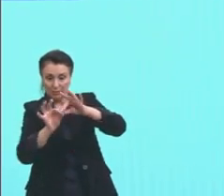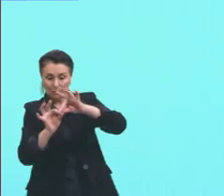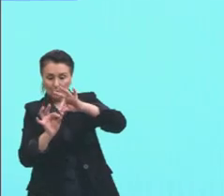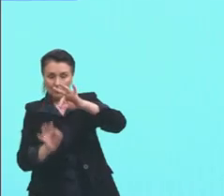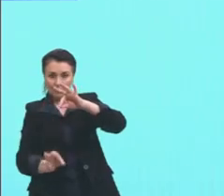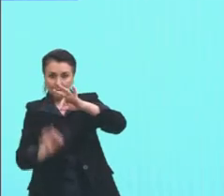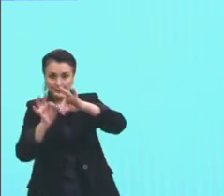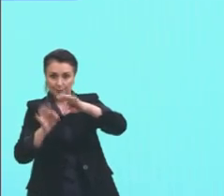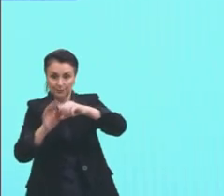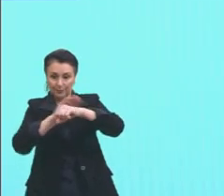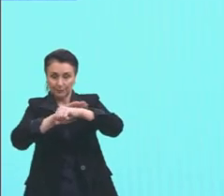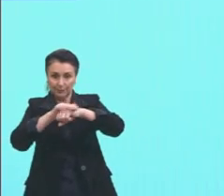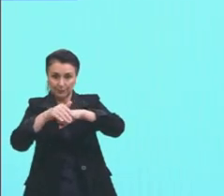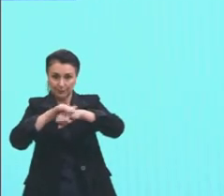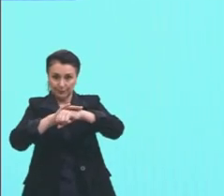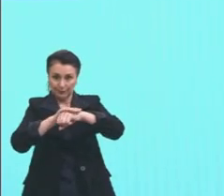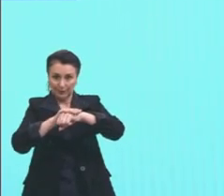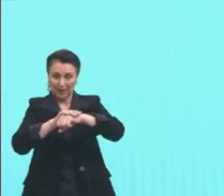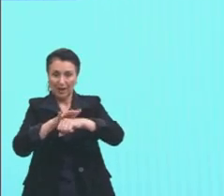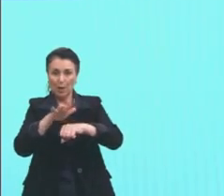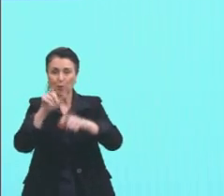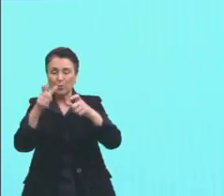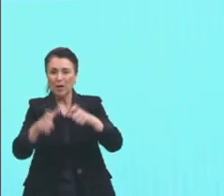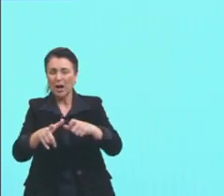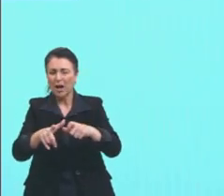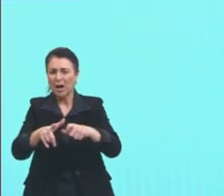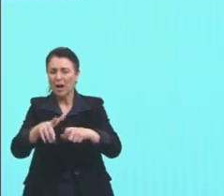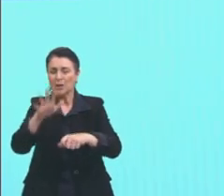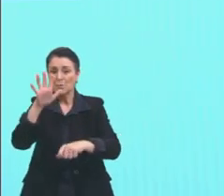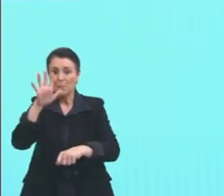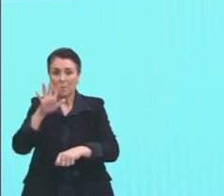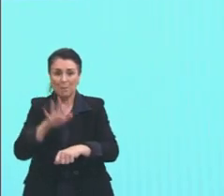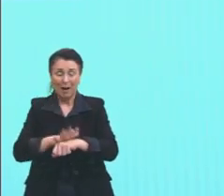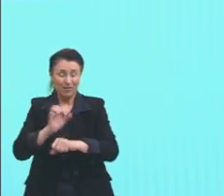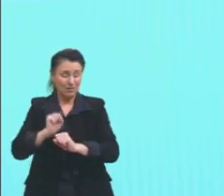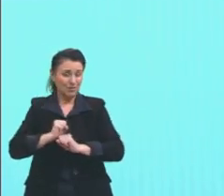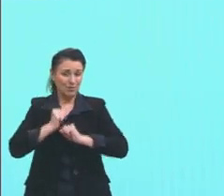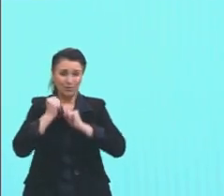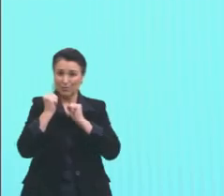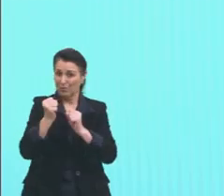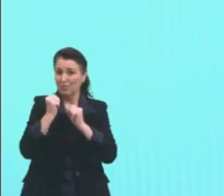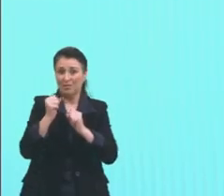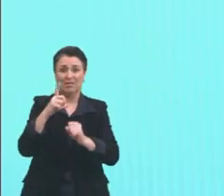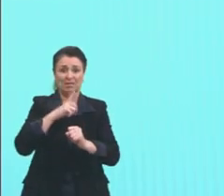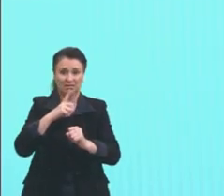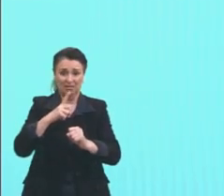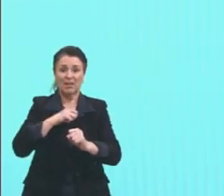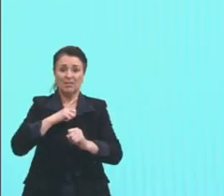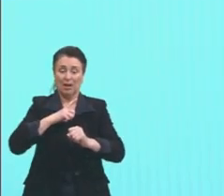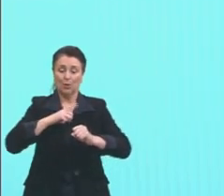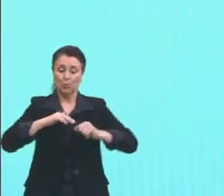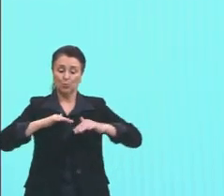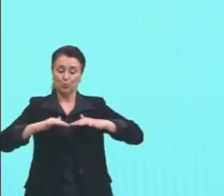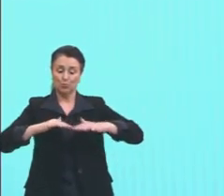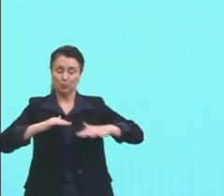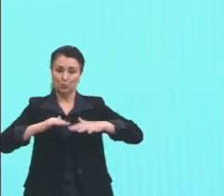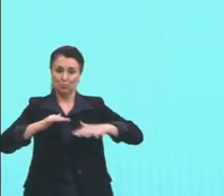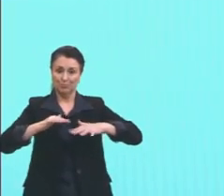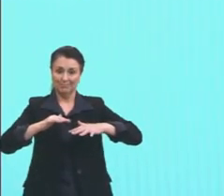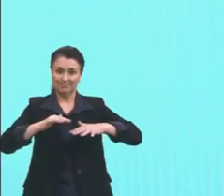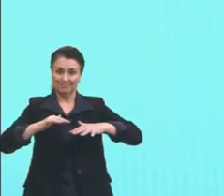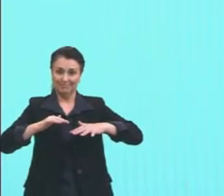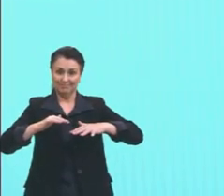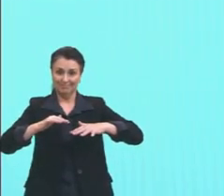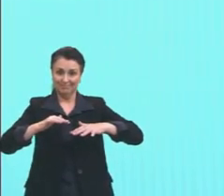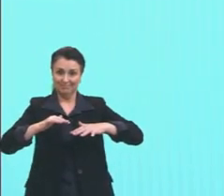a gente chama de EPI's em tu tá é o local que vai ter maior força né esse terremotos e abalos sísmico